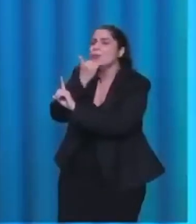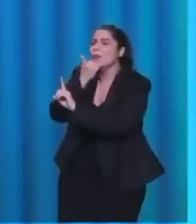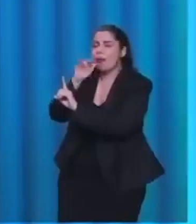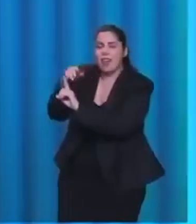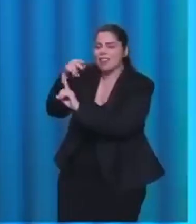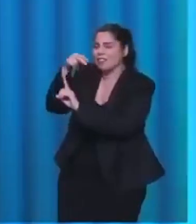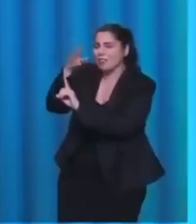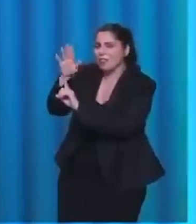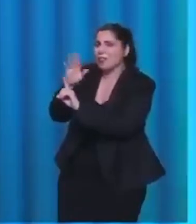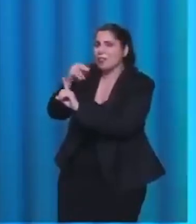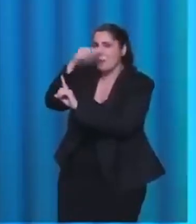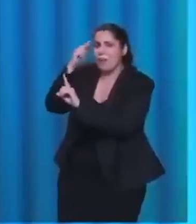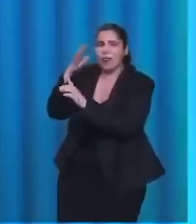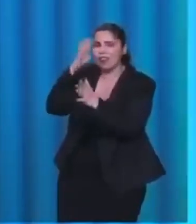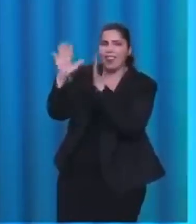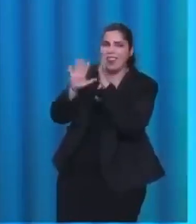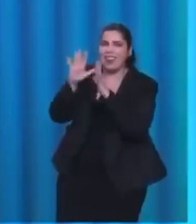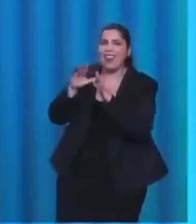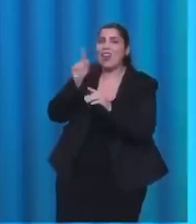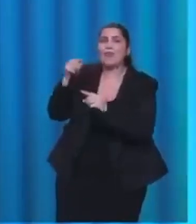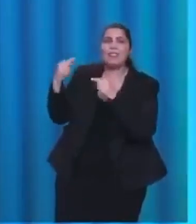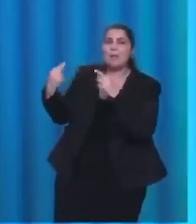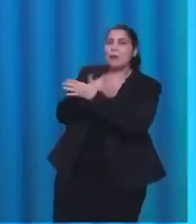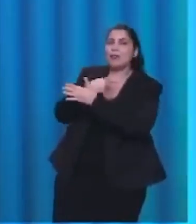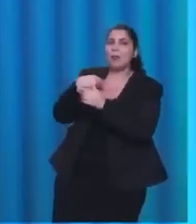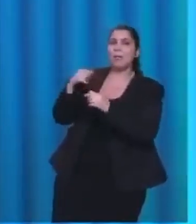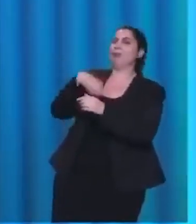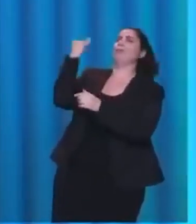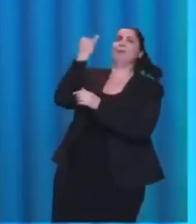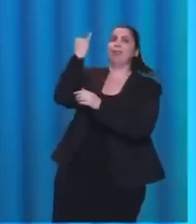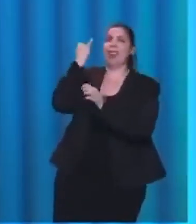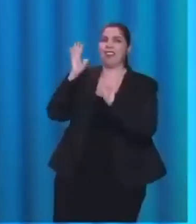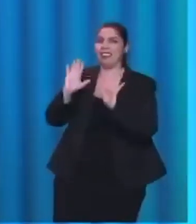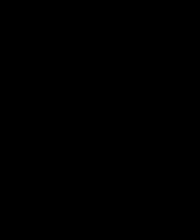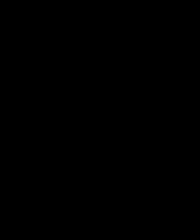fez hoje a pergunta mais importante da noite para mim. Você sabe que eu sou mãe e professora.